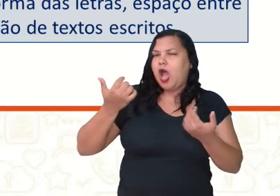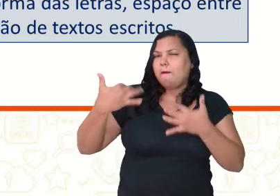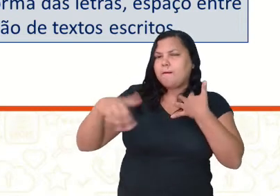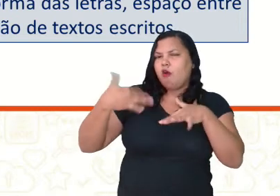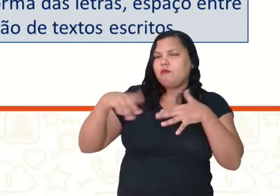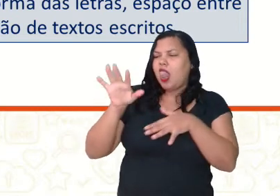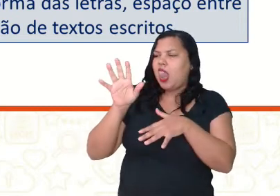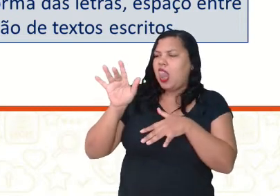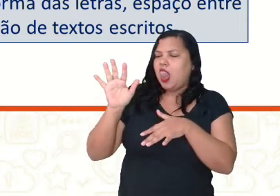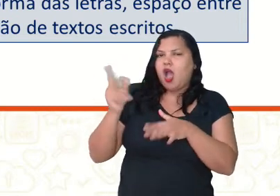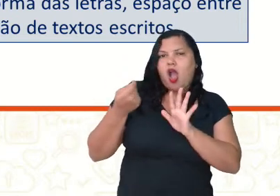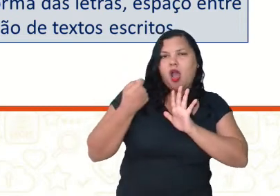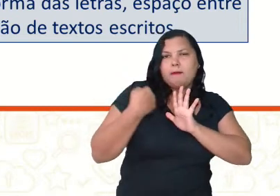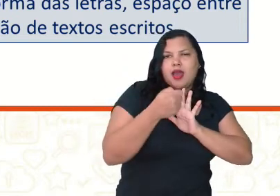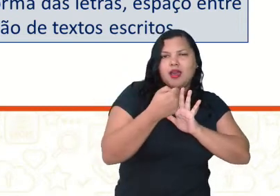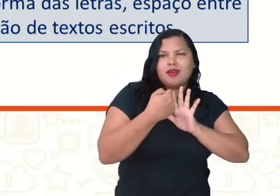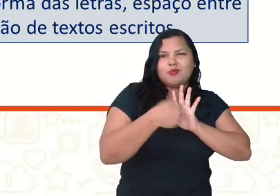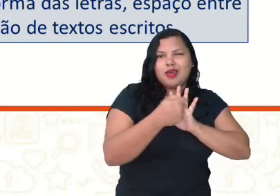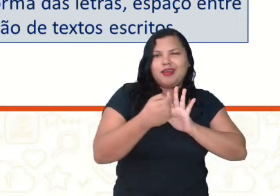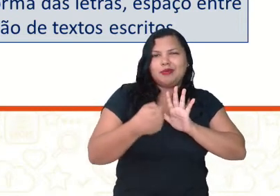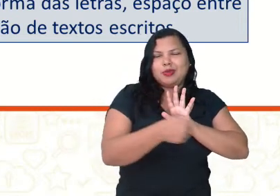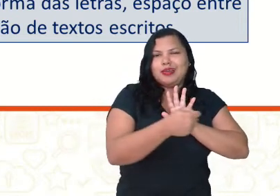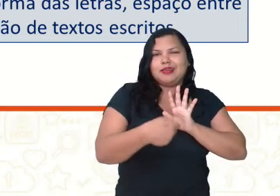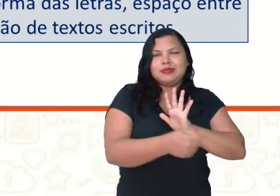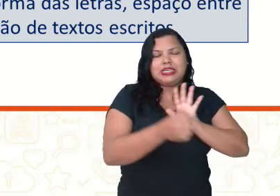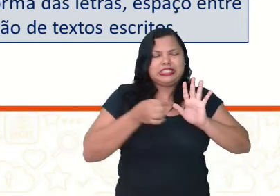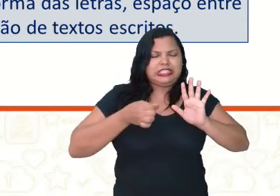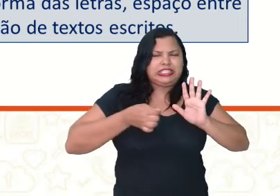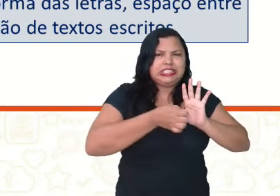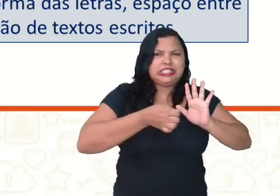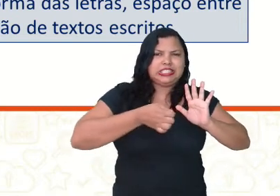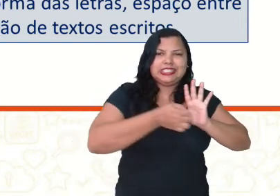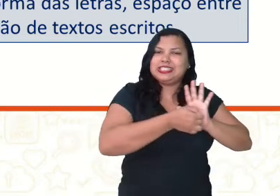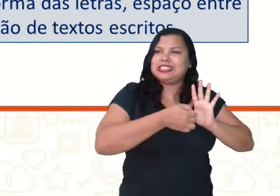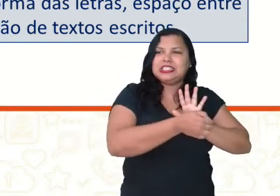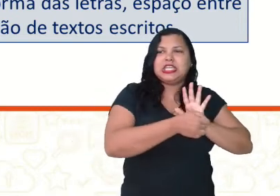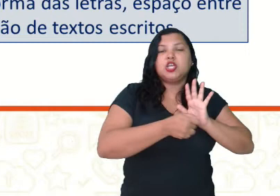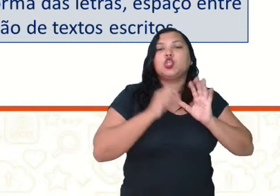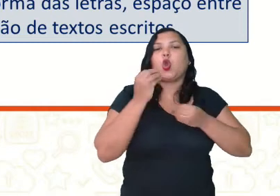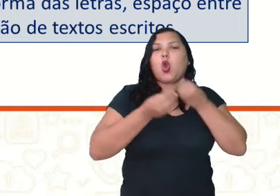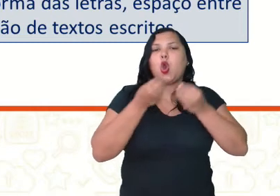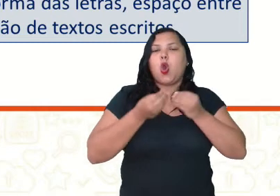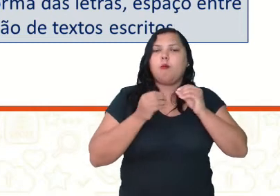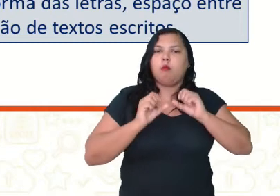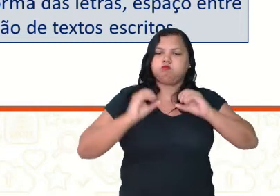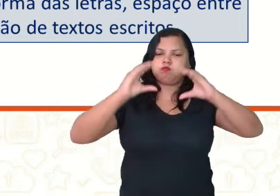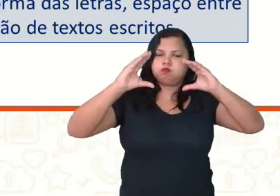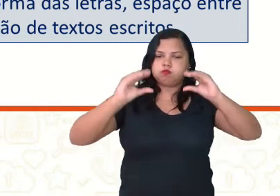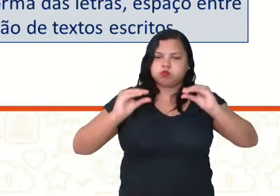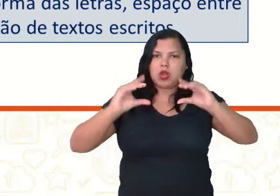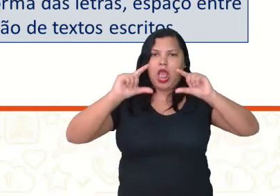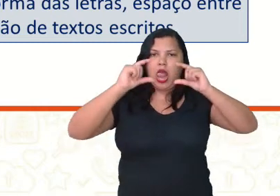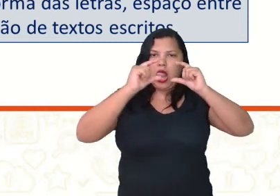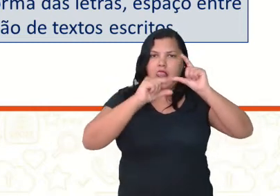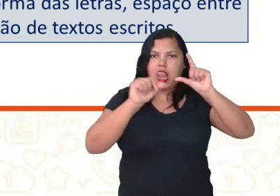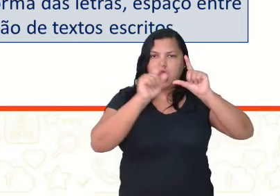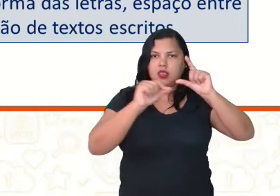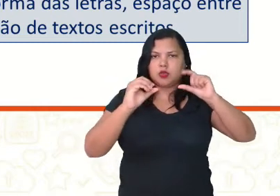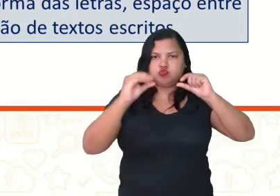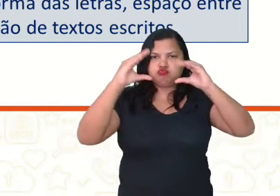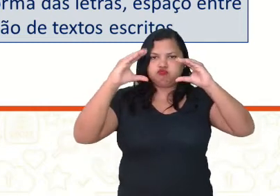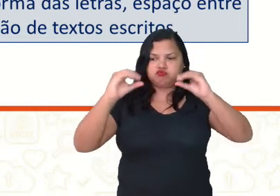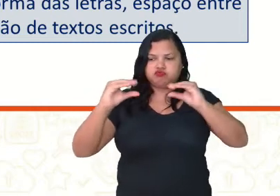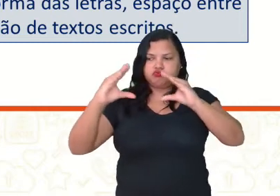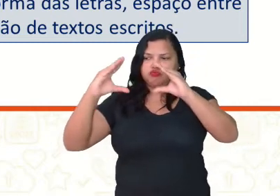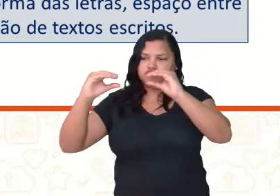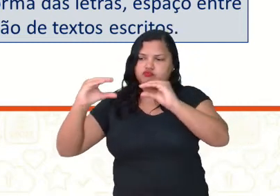muito grande, uma carência muito grande no traçado e na forma das letras, o que compromete de verdade a